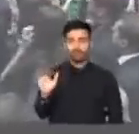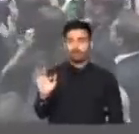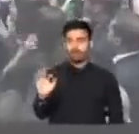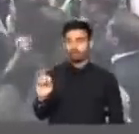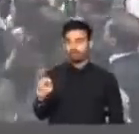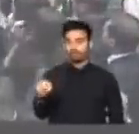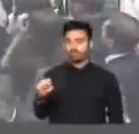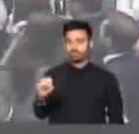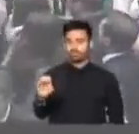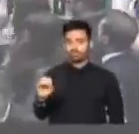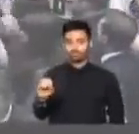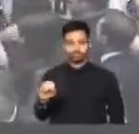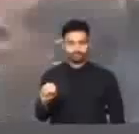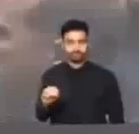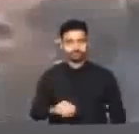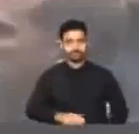Florence.